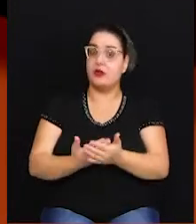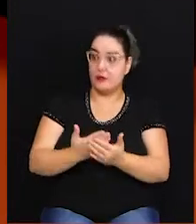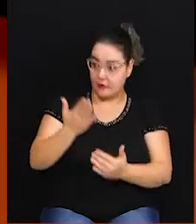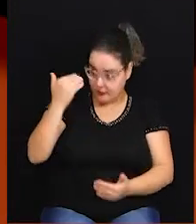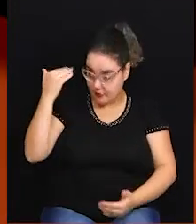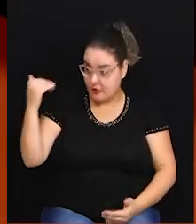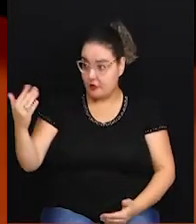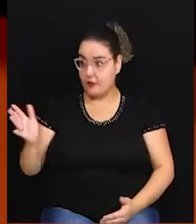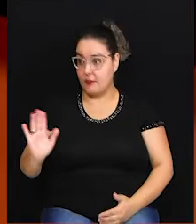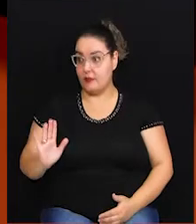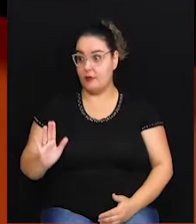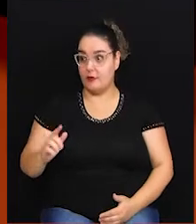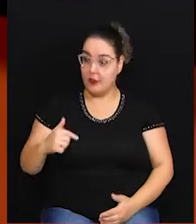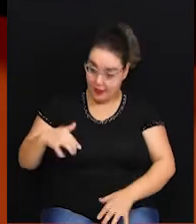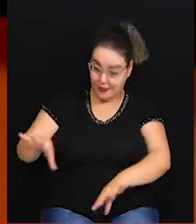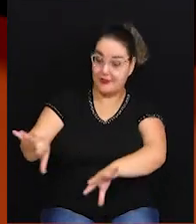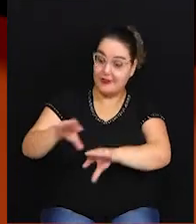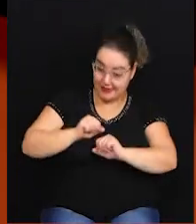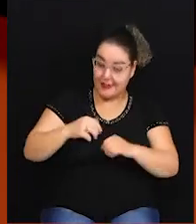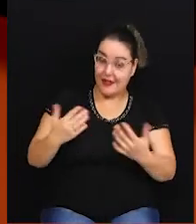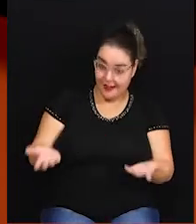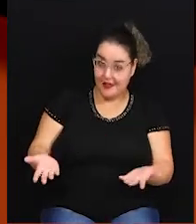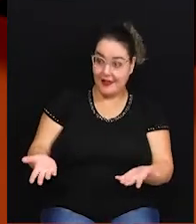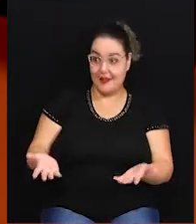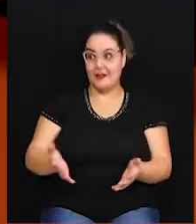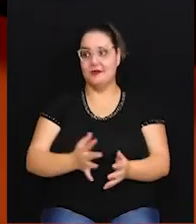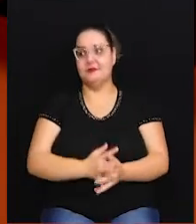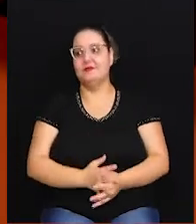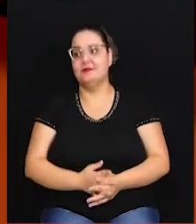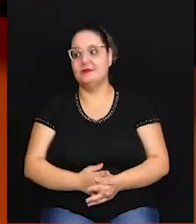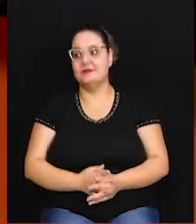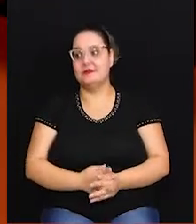sucesso, hein? Serei adepta.